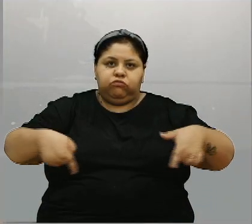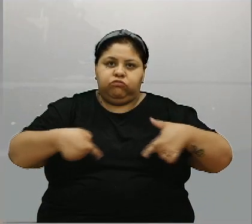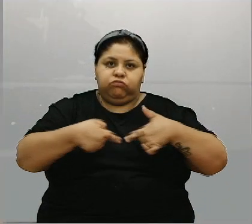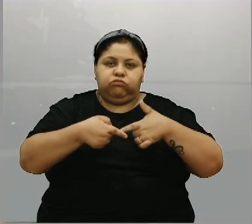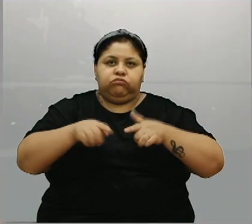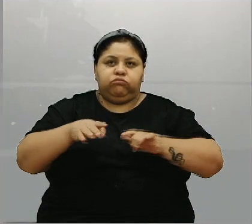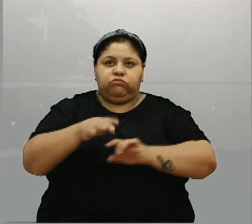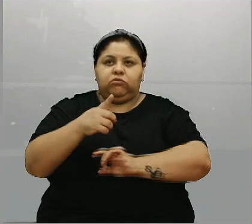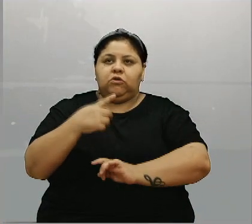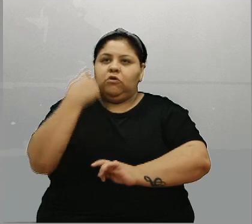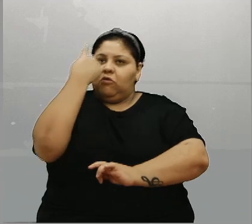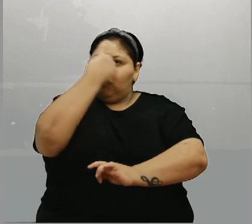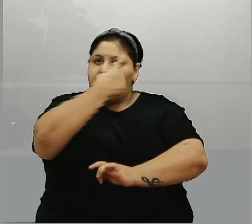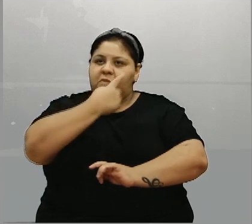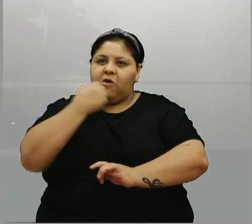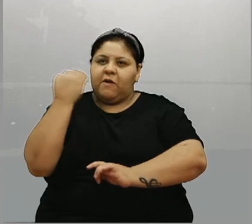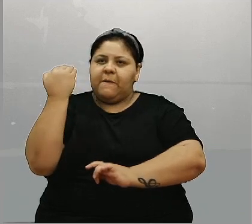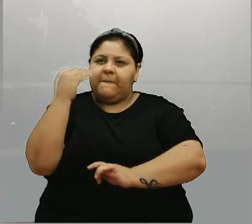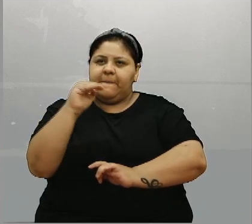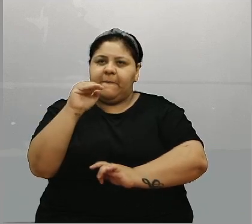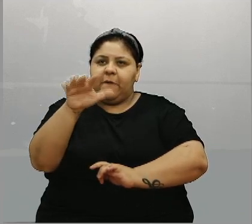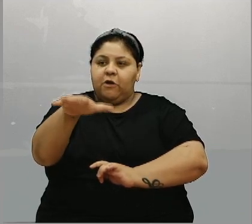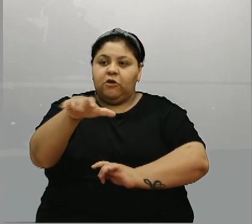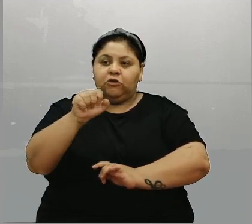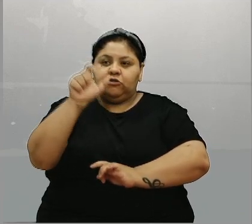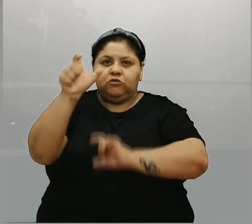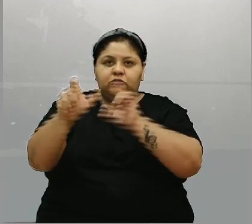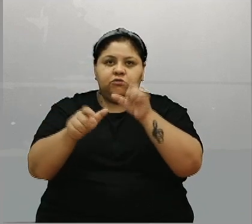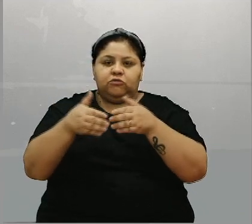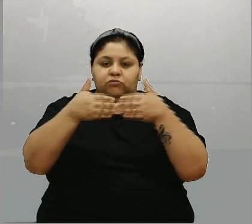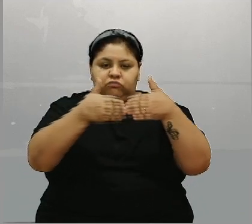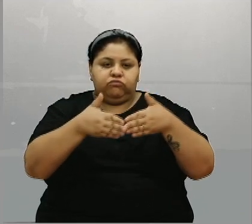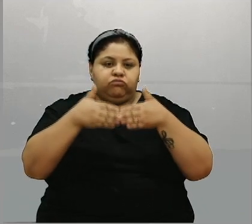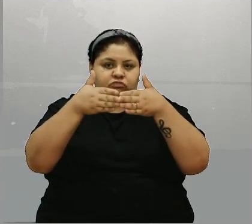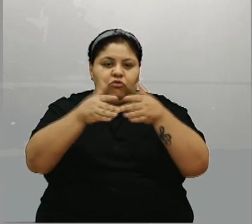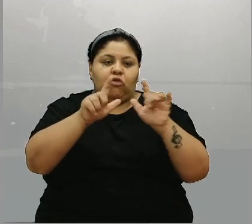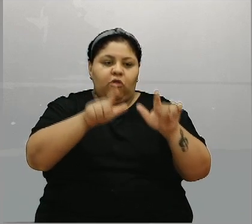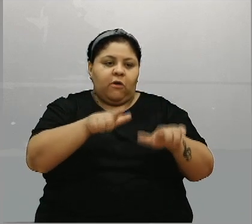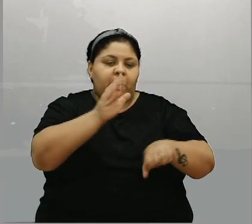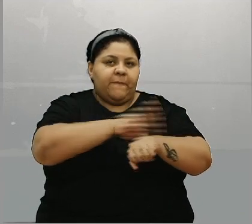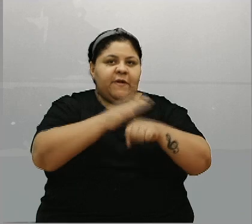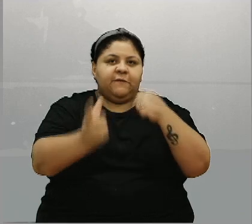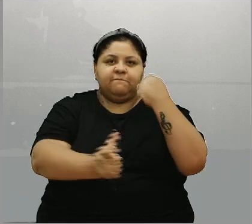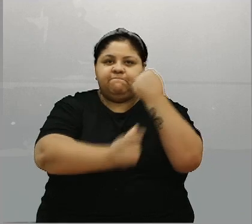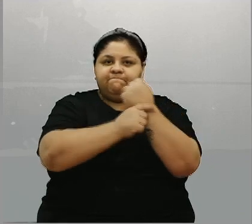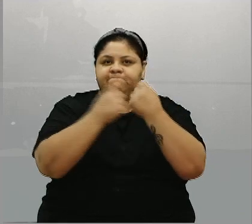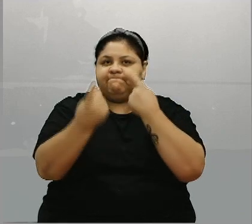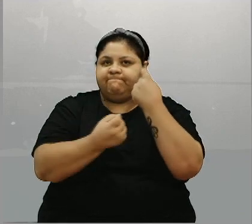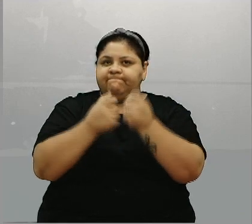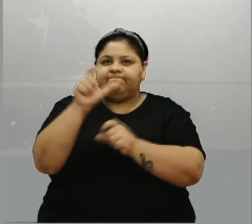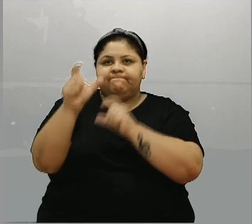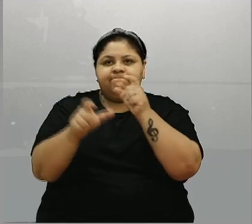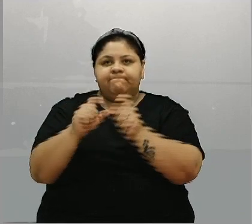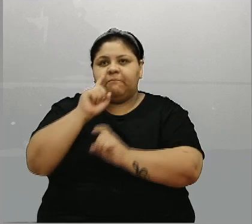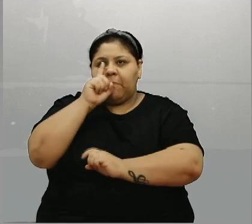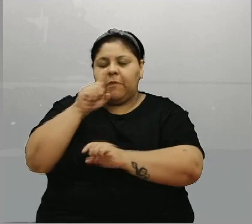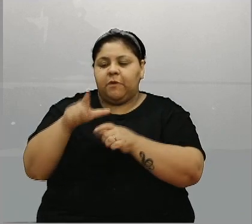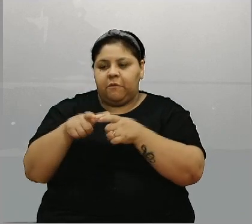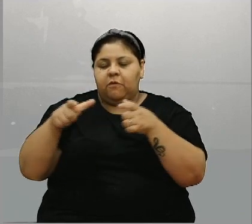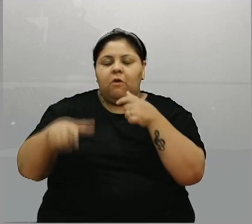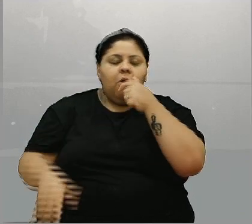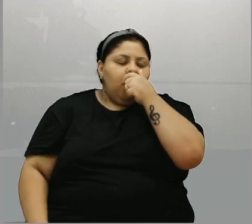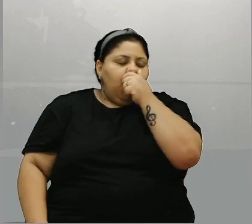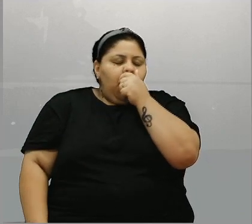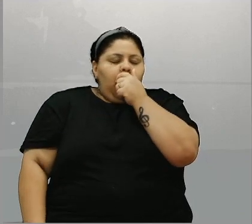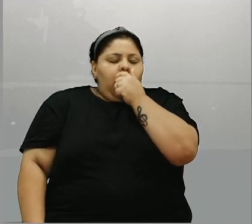até 1 hora e meia para conseguir tirar as pessoas de barco para um local mais seguro. E algumas pessoas em situação de risco maior. Essa